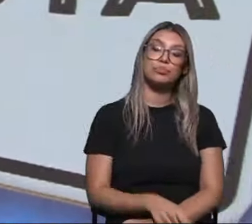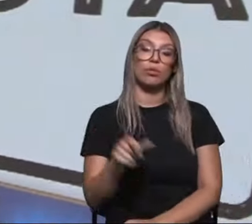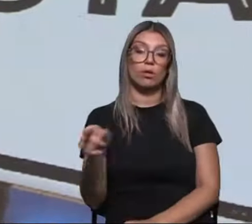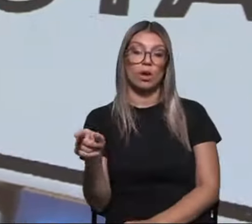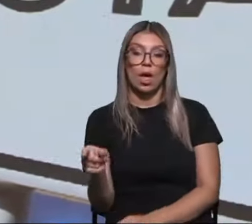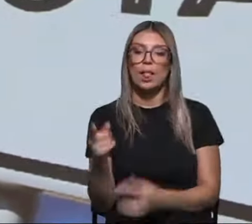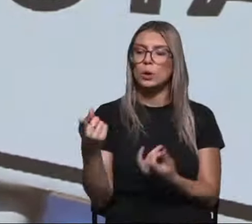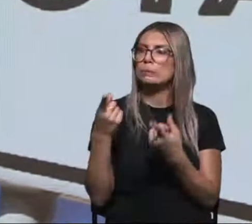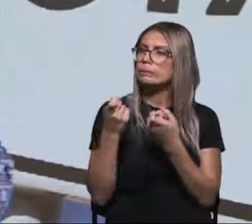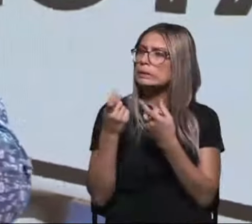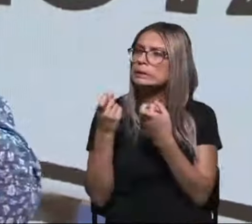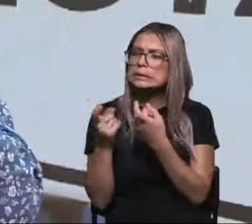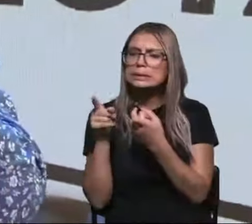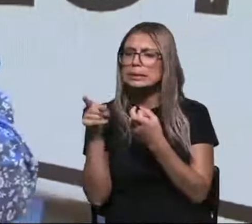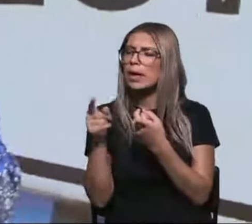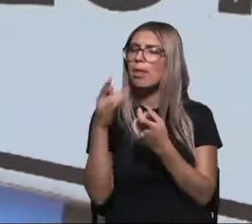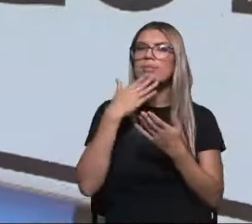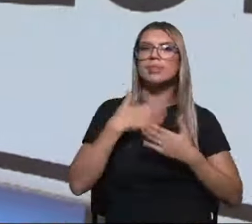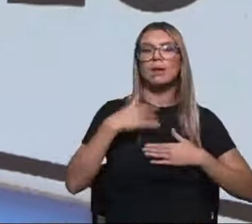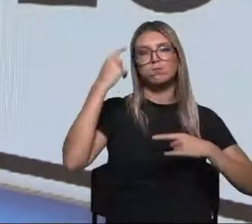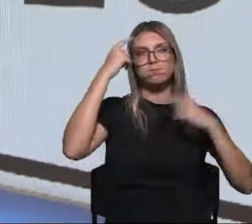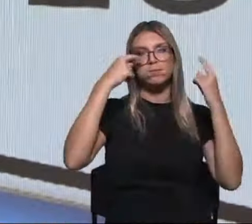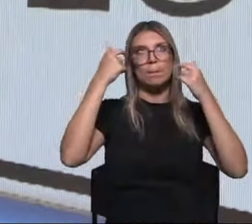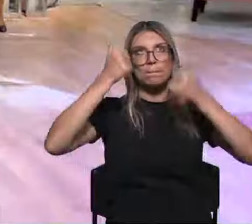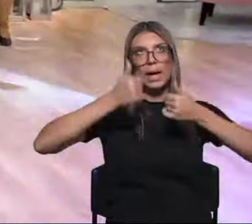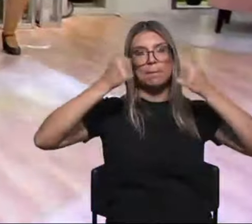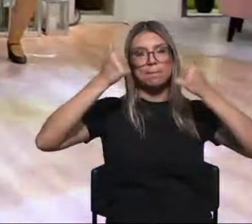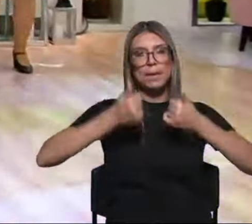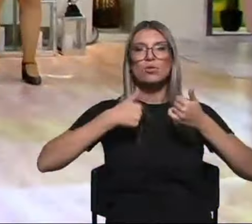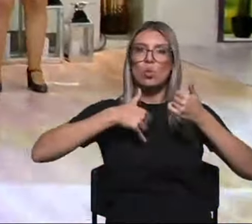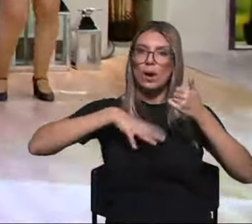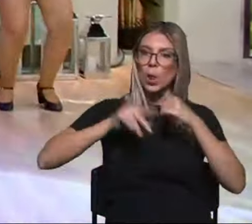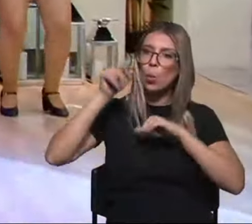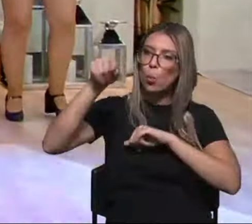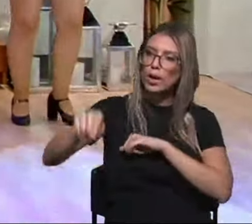que eu preciso para ficar bem do juízo. Quero ir à boba dela.